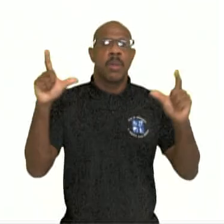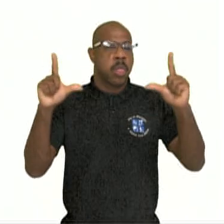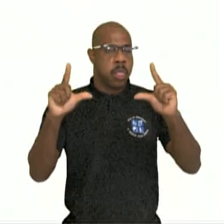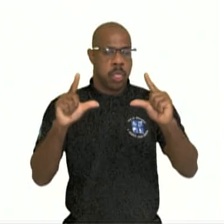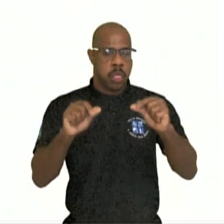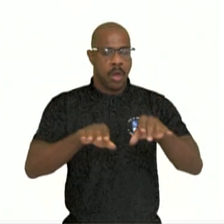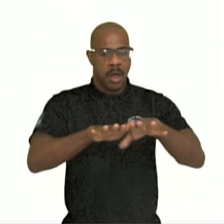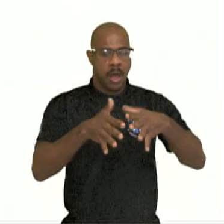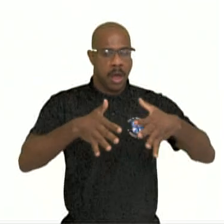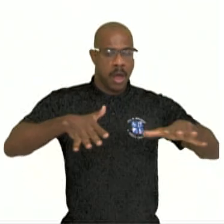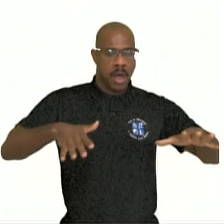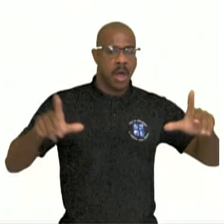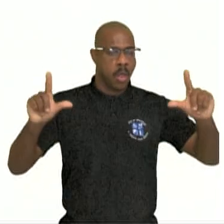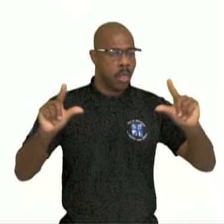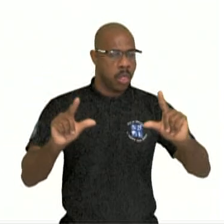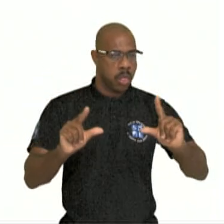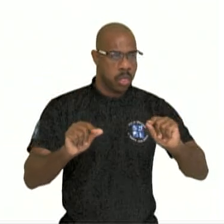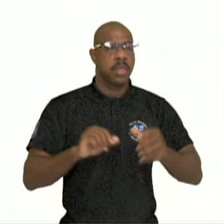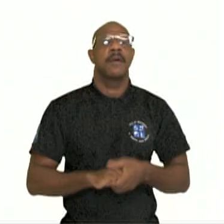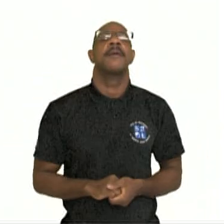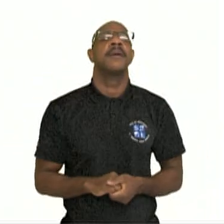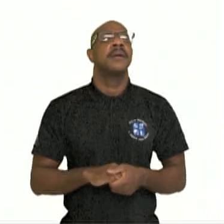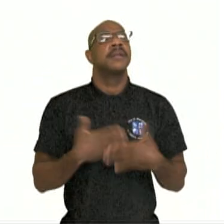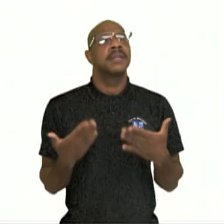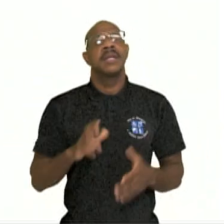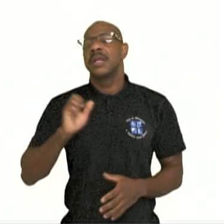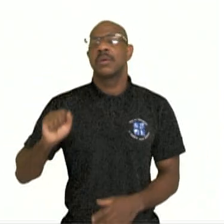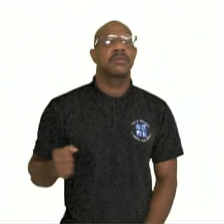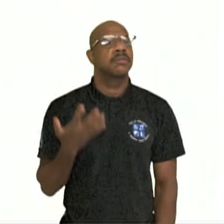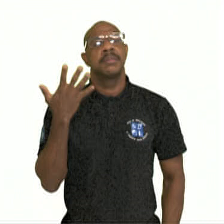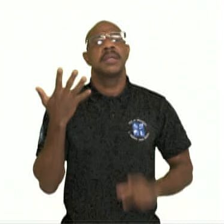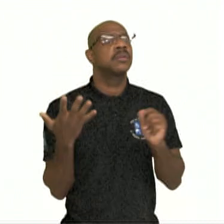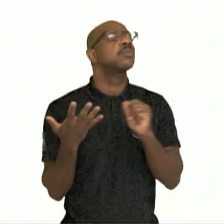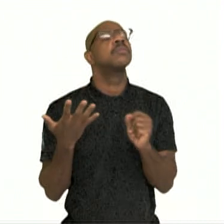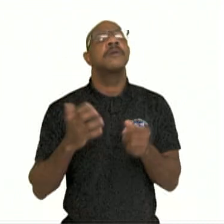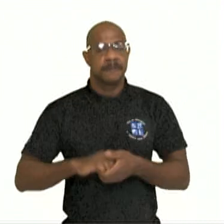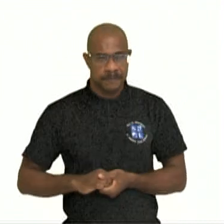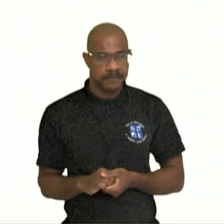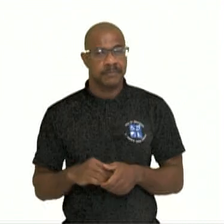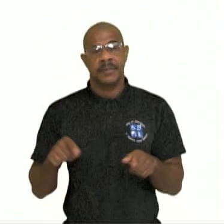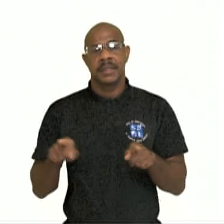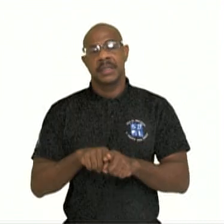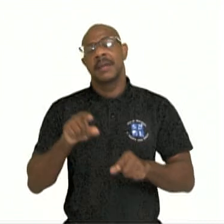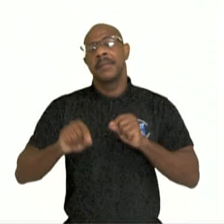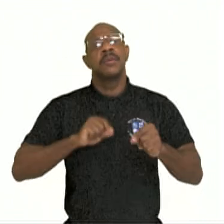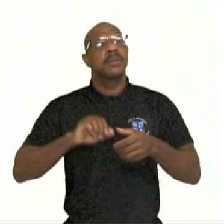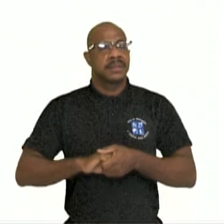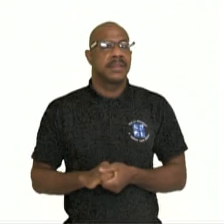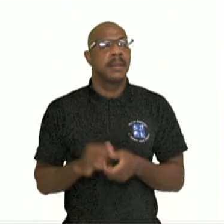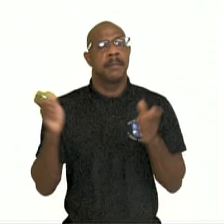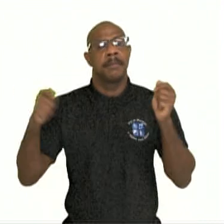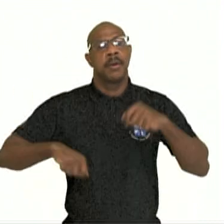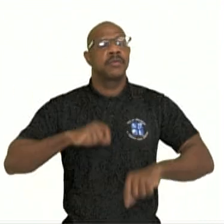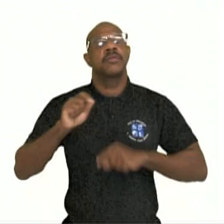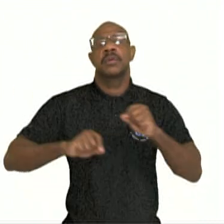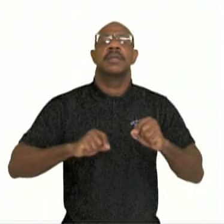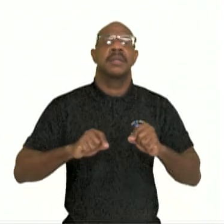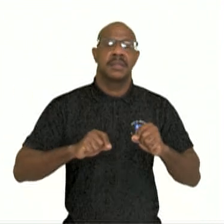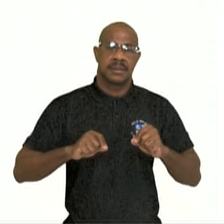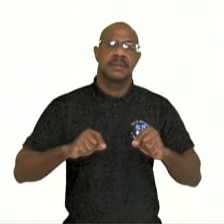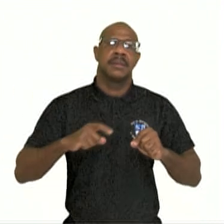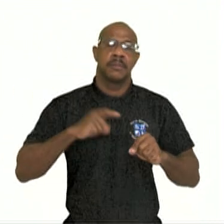áreas que estavam cobertas de gelo. E esse fenômeno, aquecimento global, além das causas naturais, ele pode muitas vezes